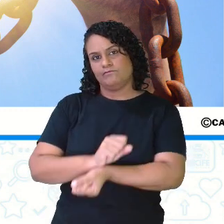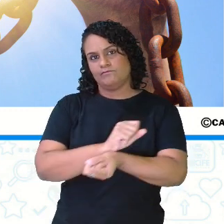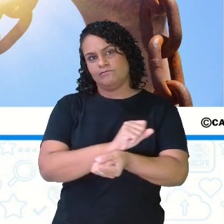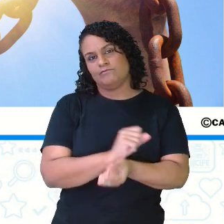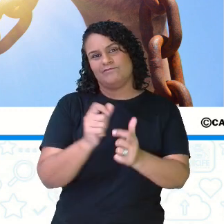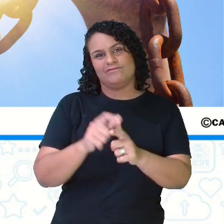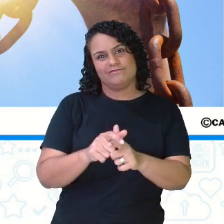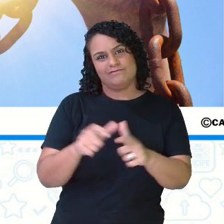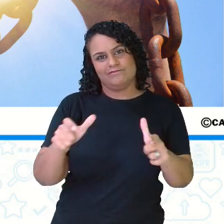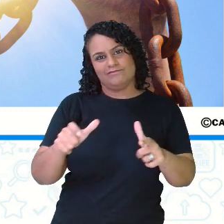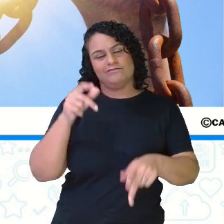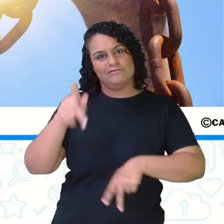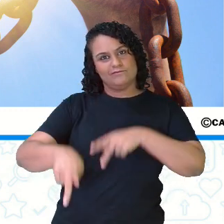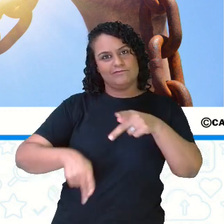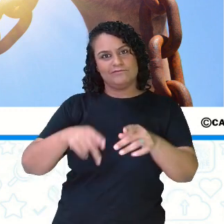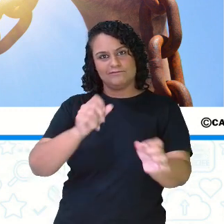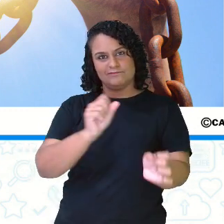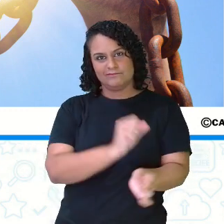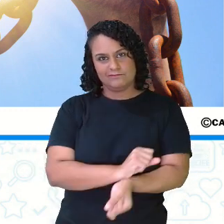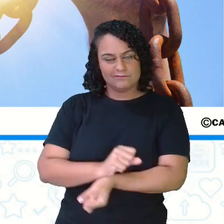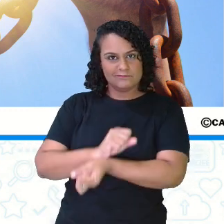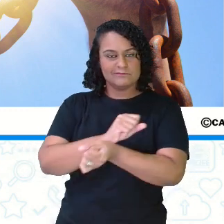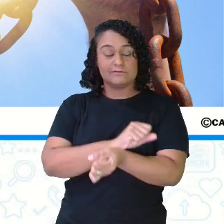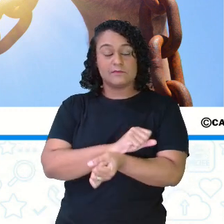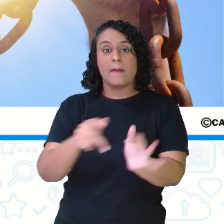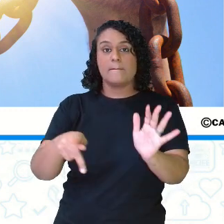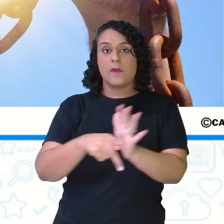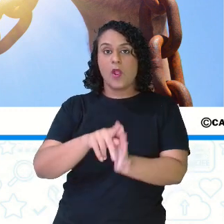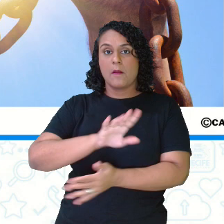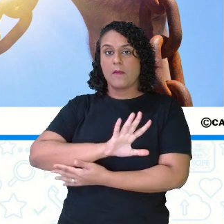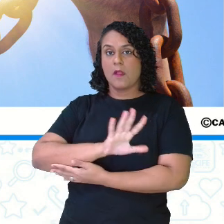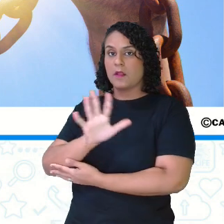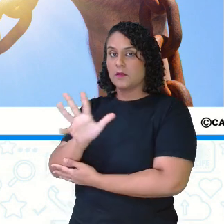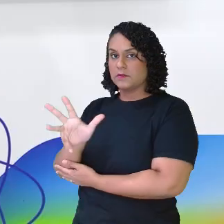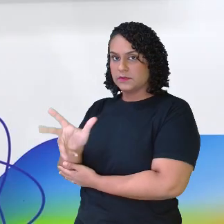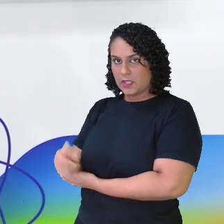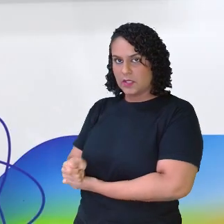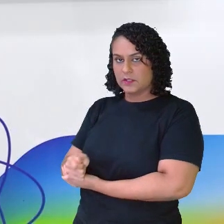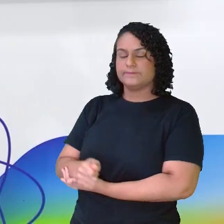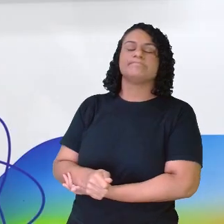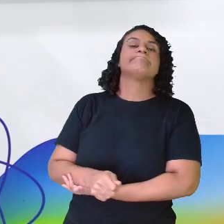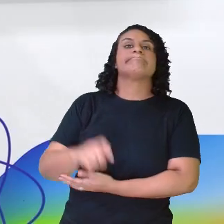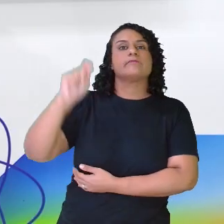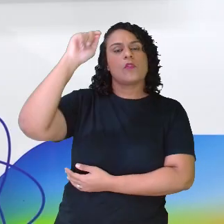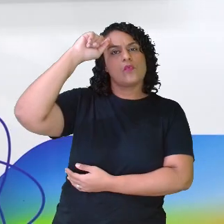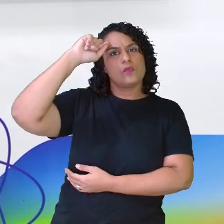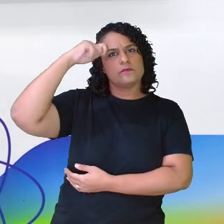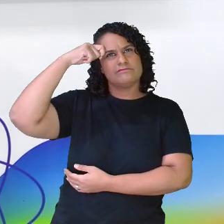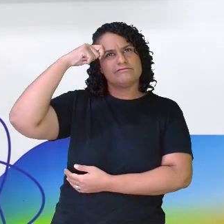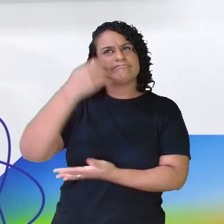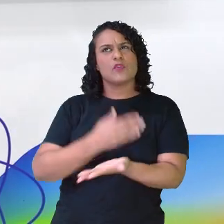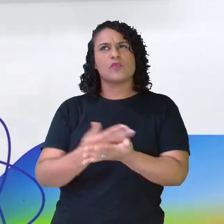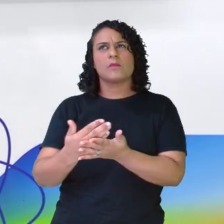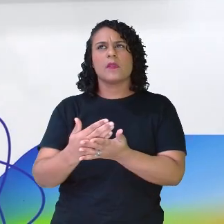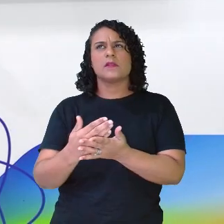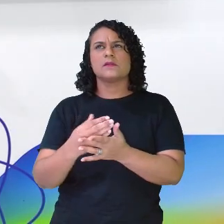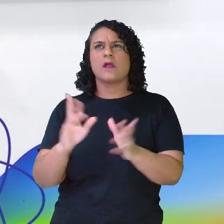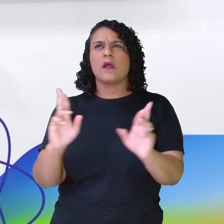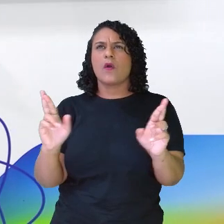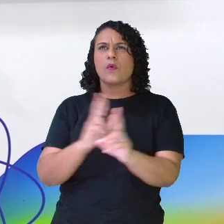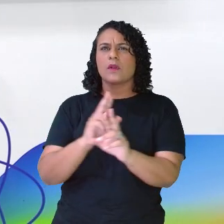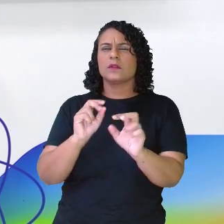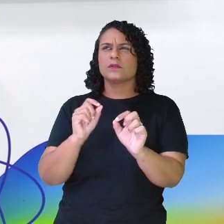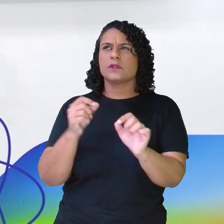maioria, povos escravizados, povos africanos, os negros. E aí a gente começa a relacionar também com o